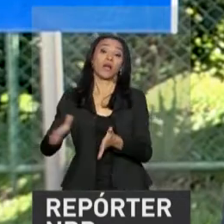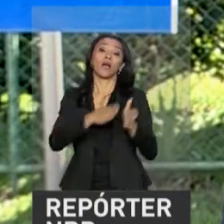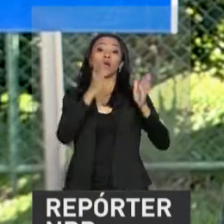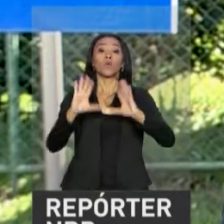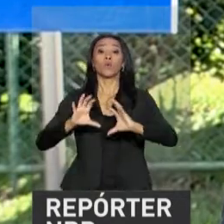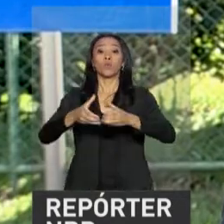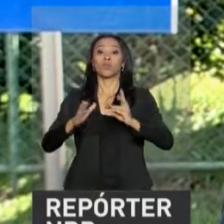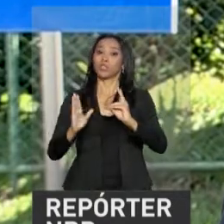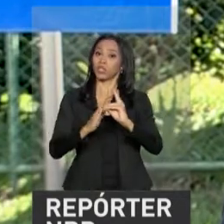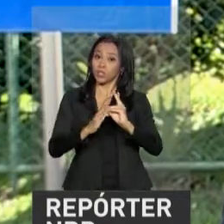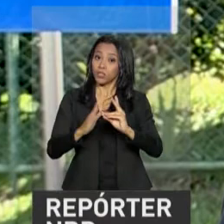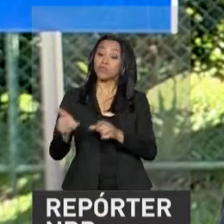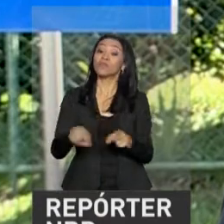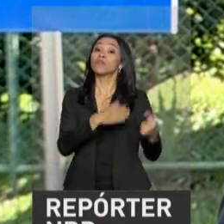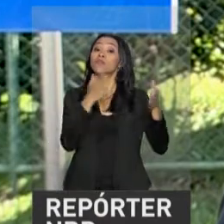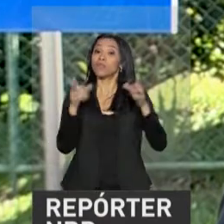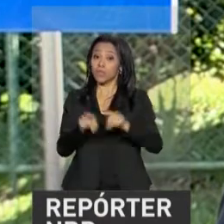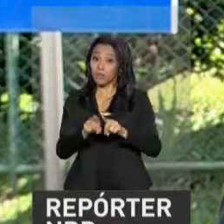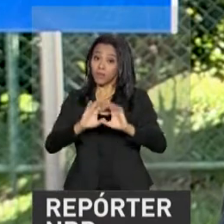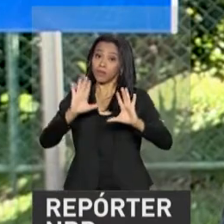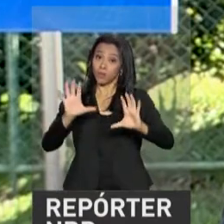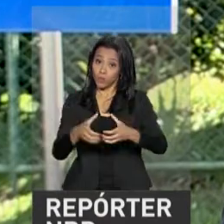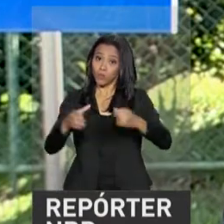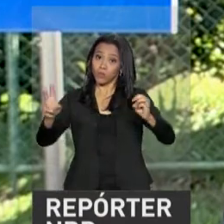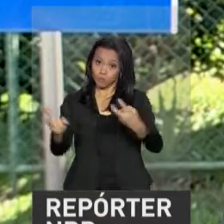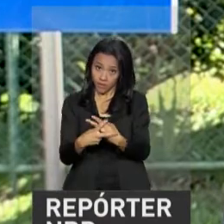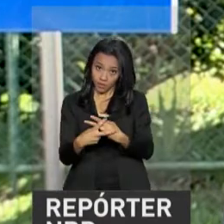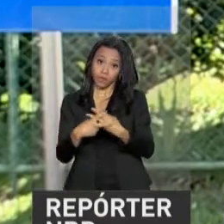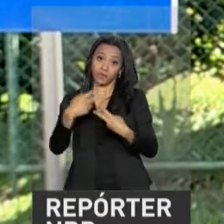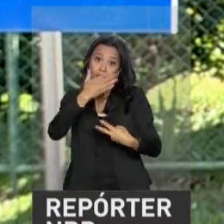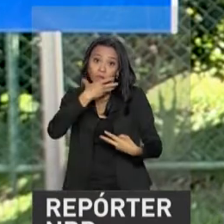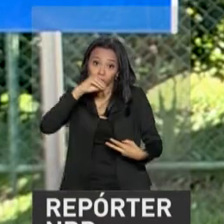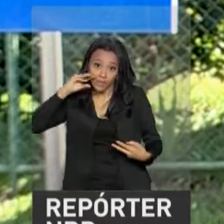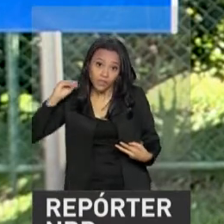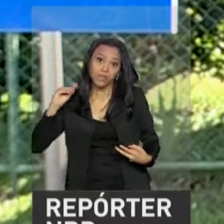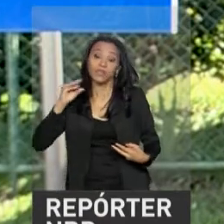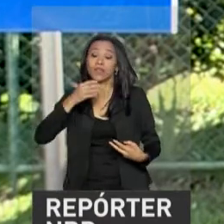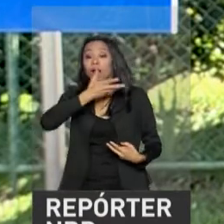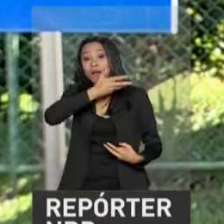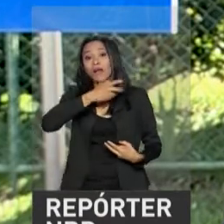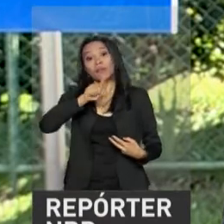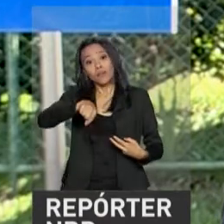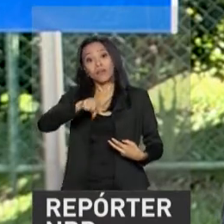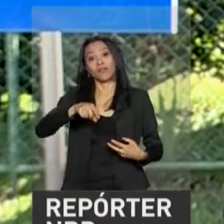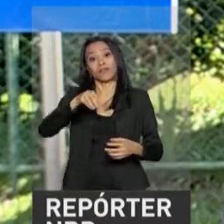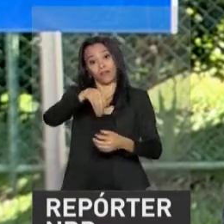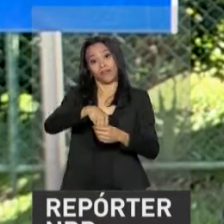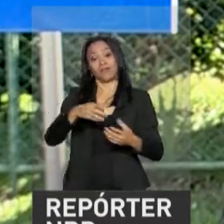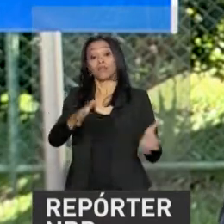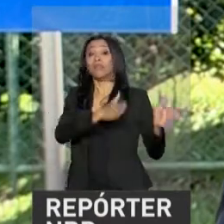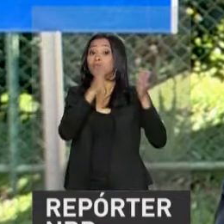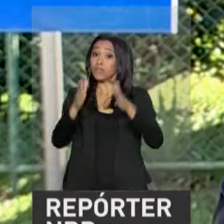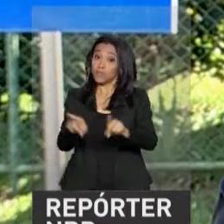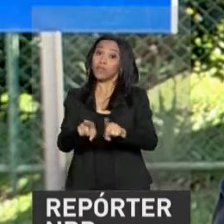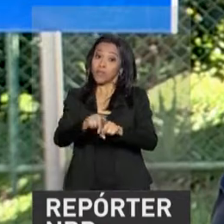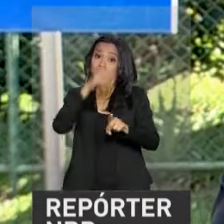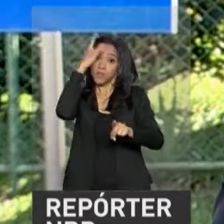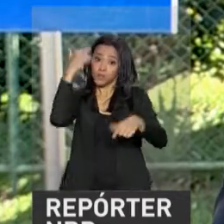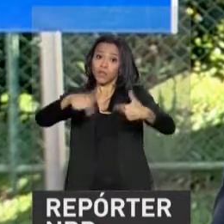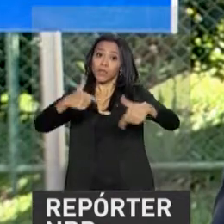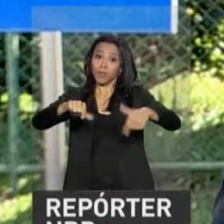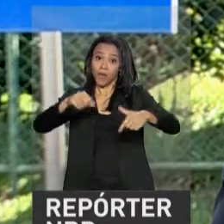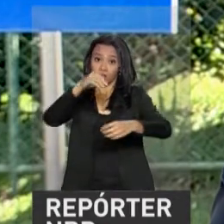as pessoas que estão privadas de liberdade inclusive os adolescentes que cumprem medidas socioeducativas que as pessoas que trabalham nos presídios